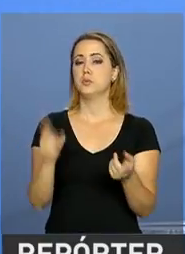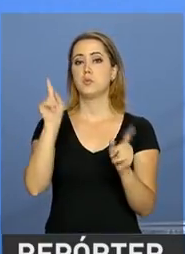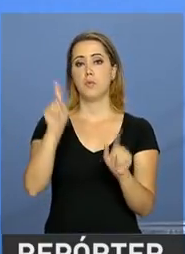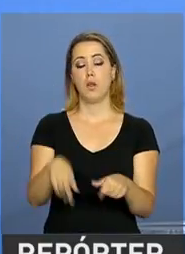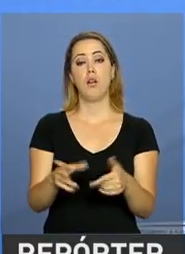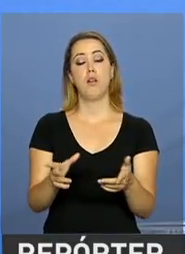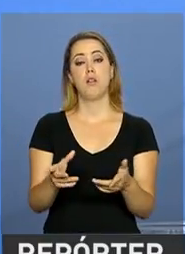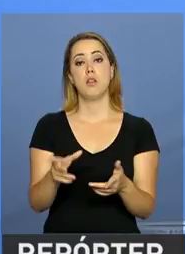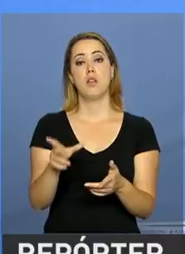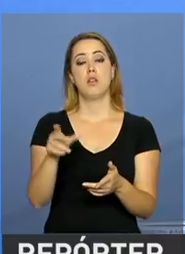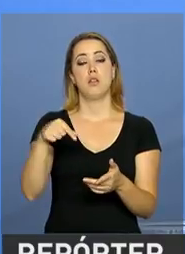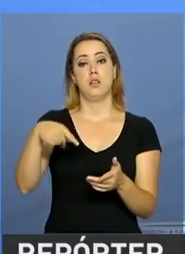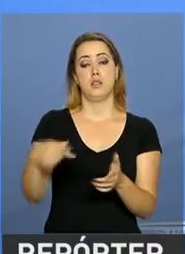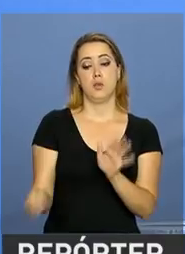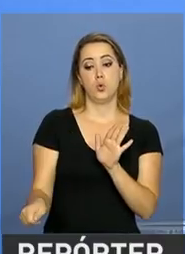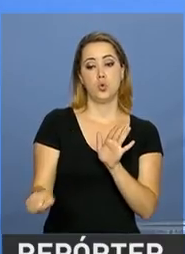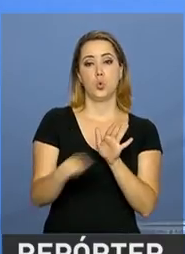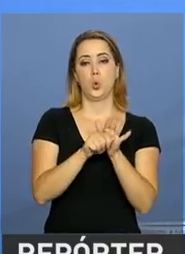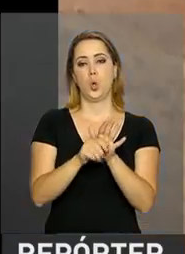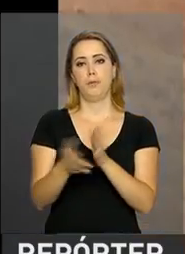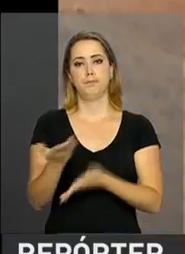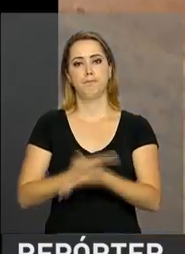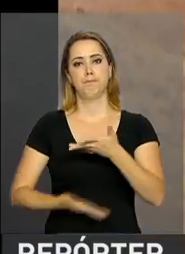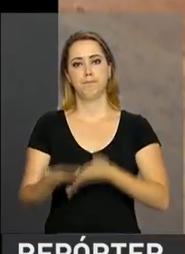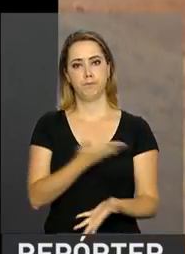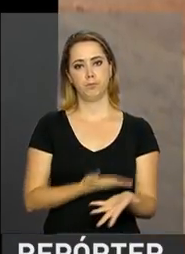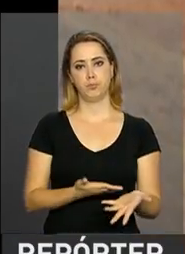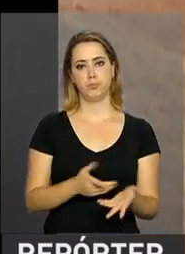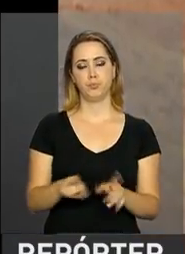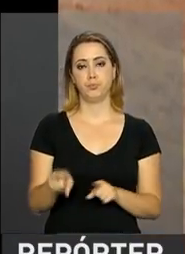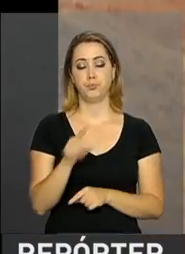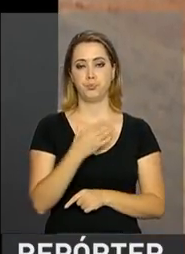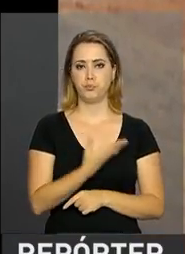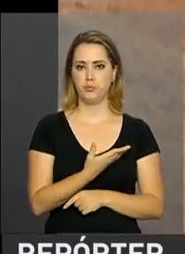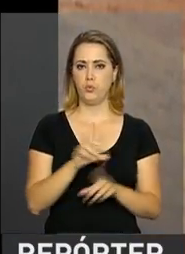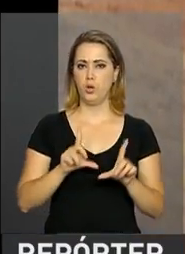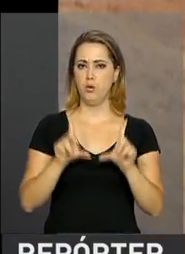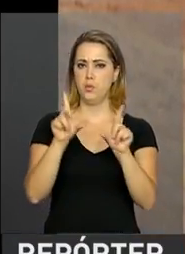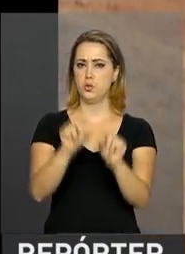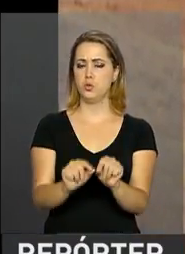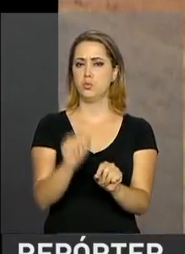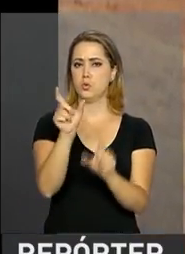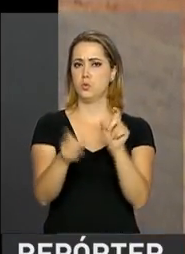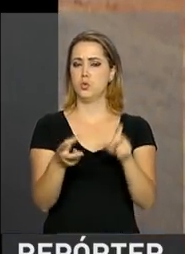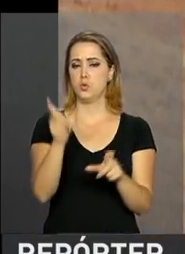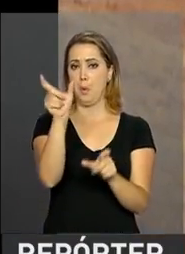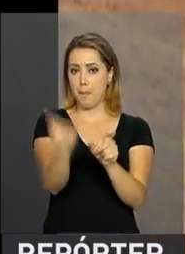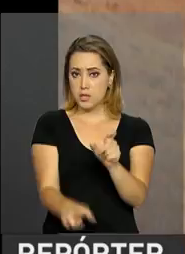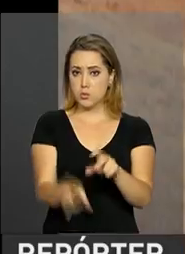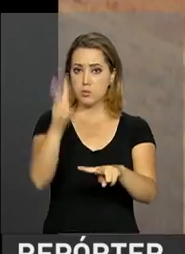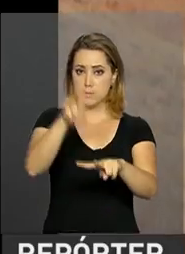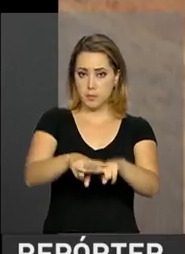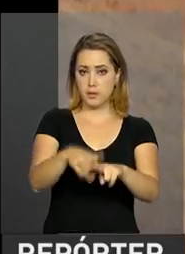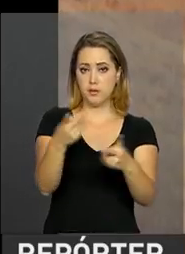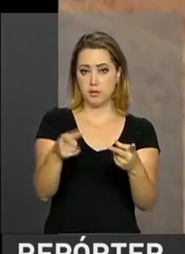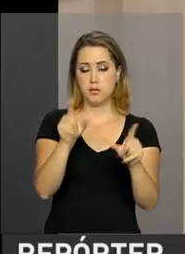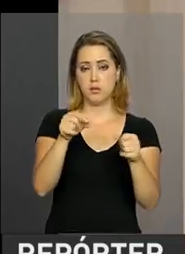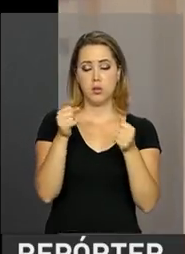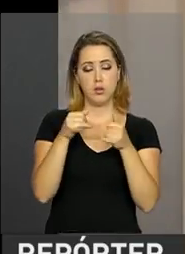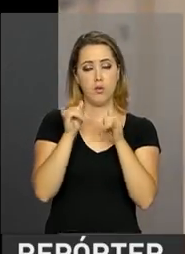do narcotráfico do crime organizado para reduzir o número de presos provisórios serão feitos mutirões de